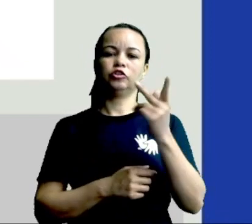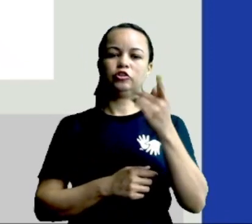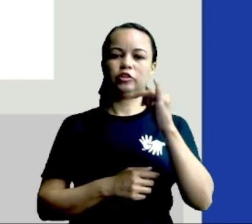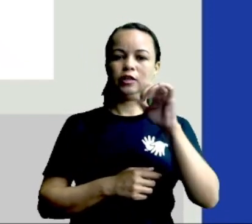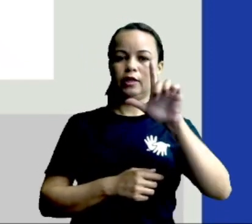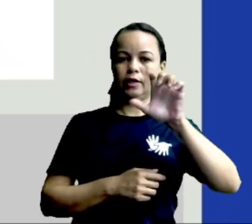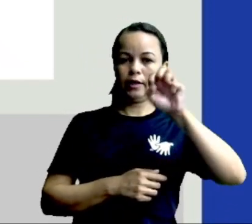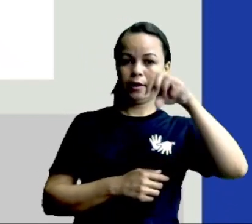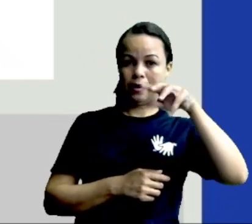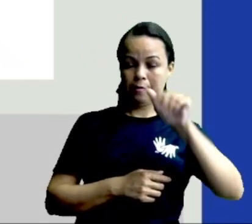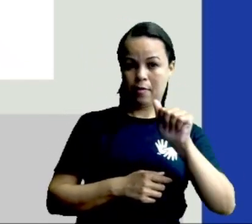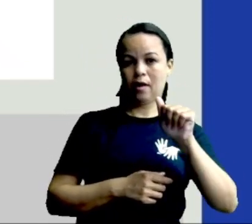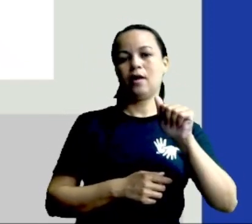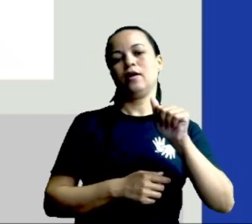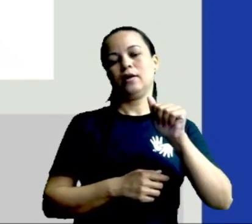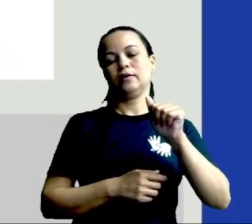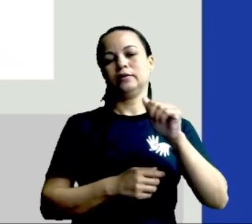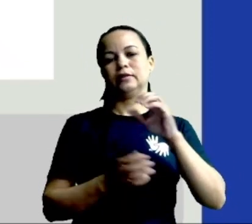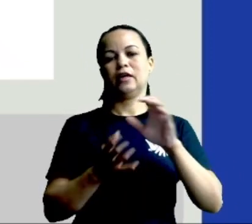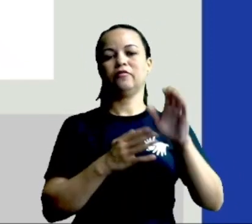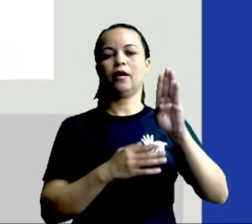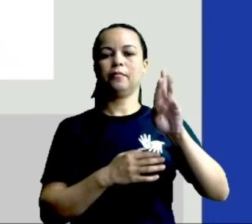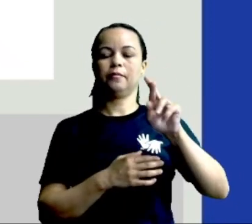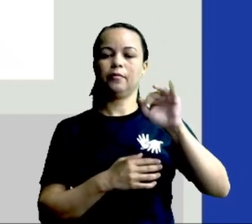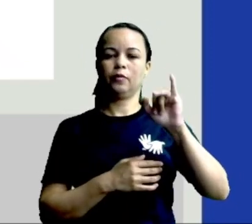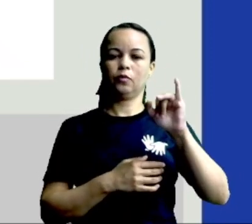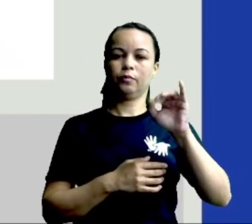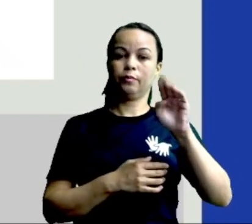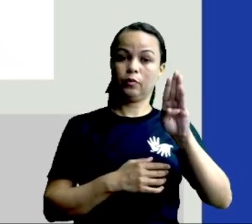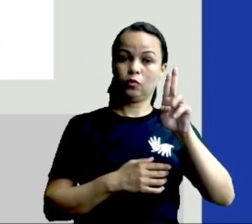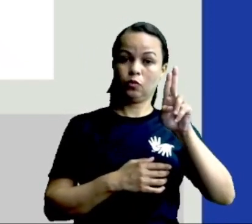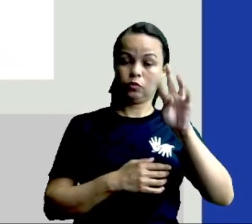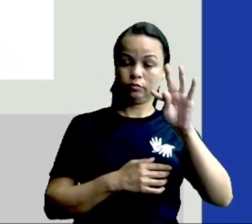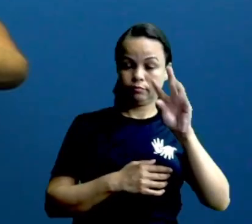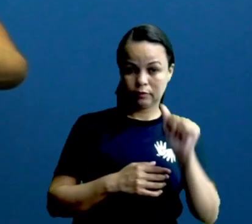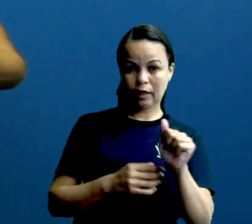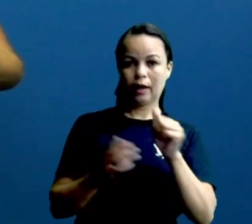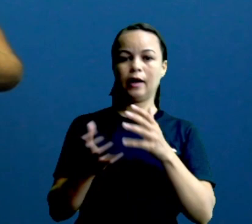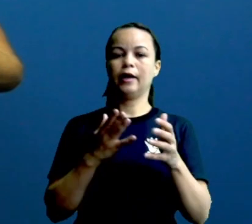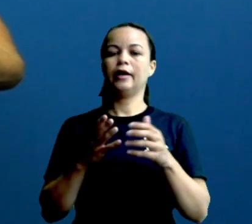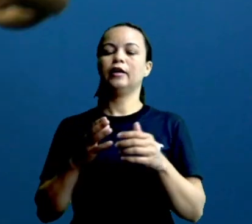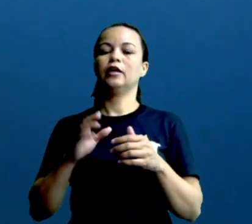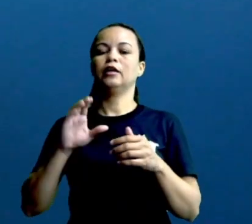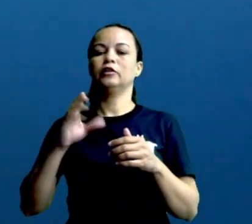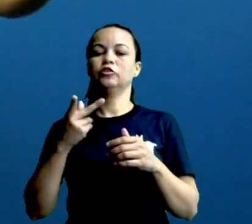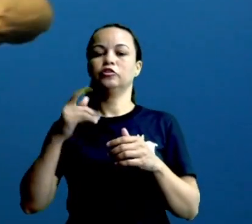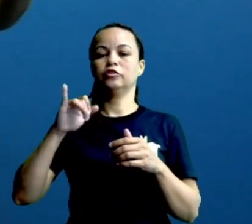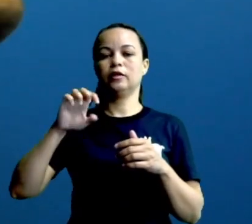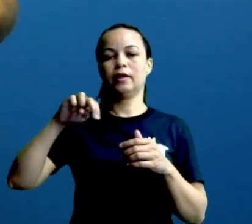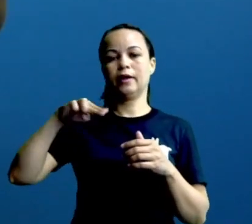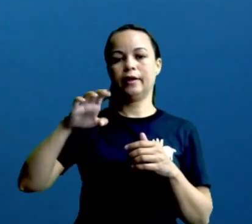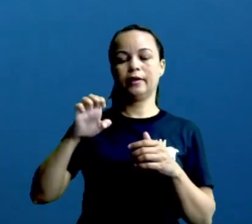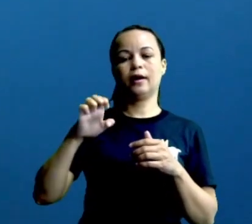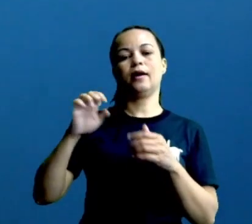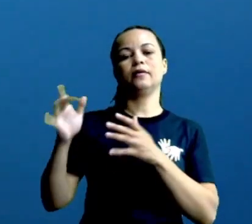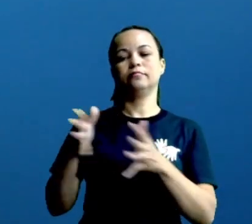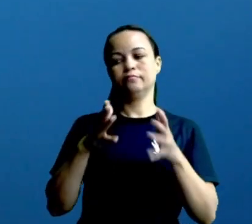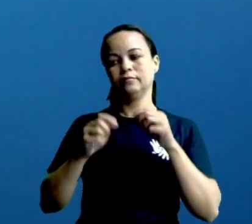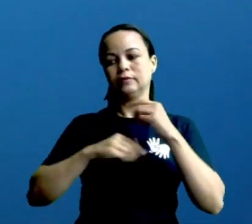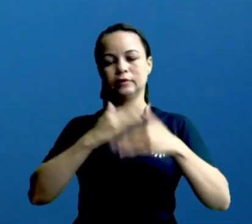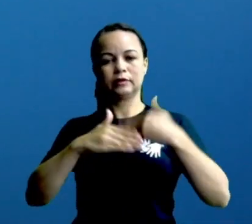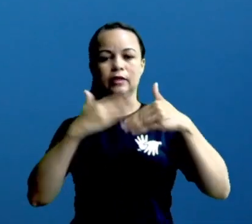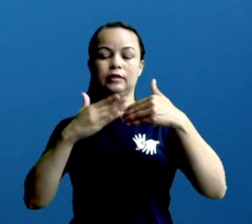Xilema, seiva bruta, floema, a seiva elaborada. Volta aqui comigo, por favor, produção. Essas informações